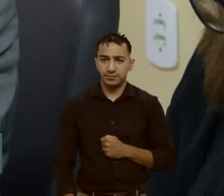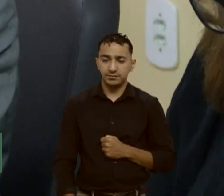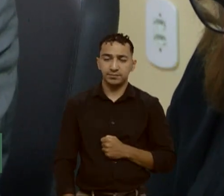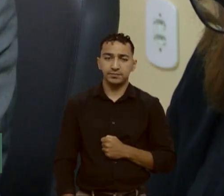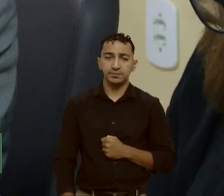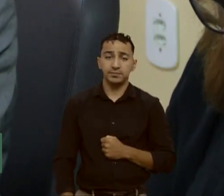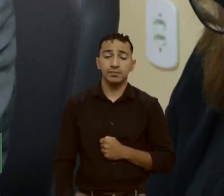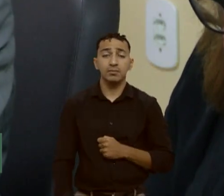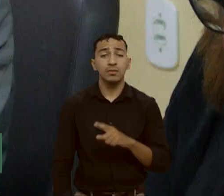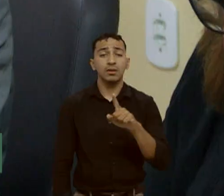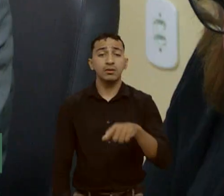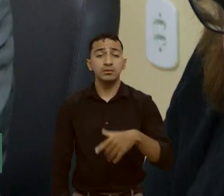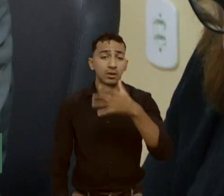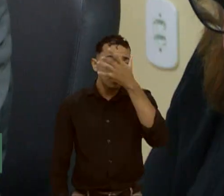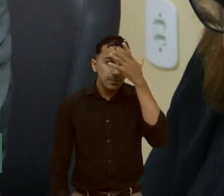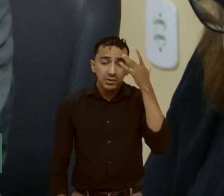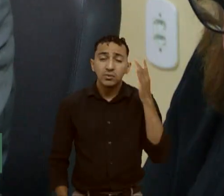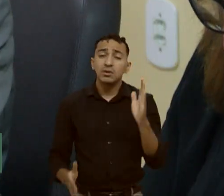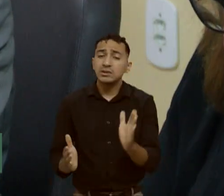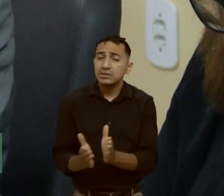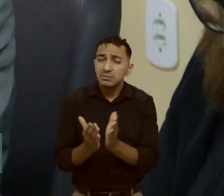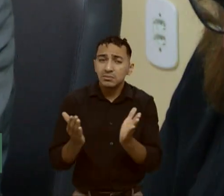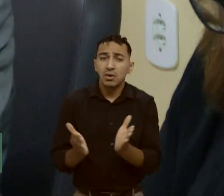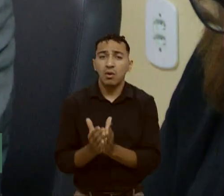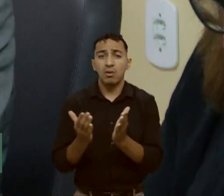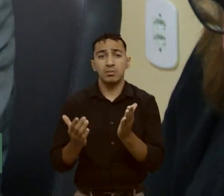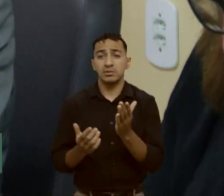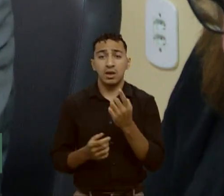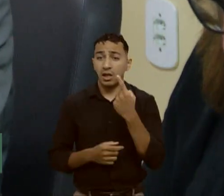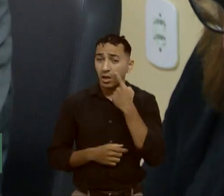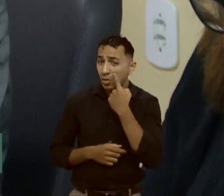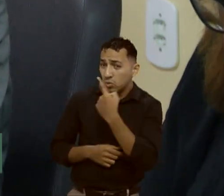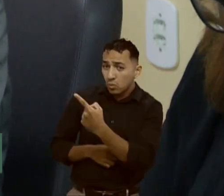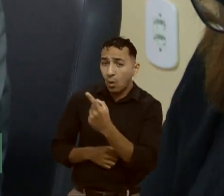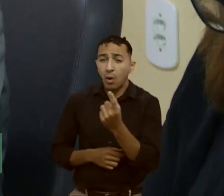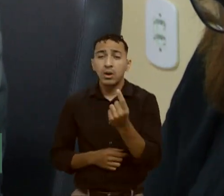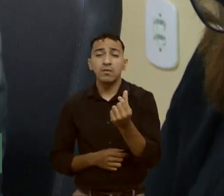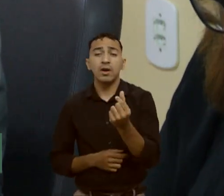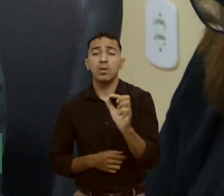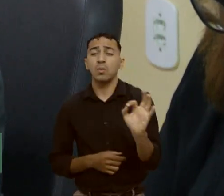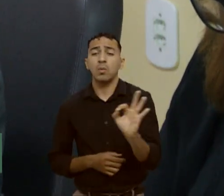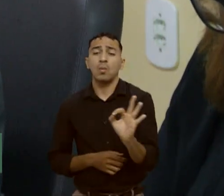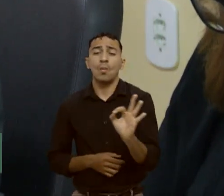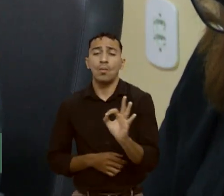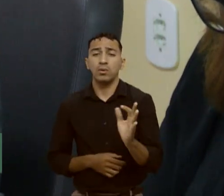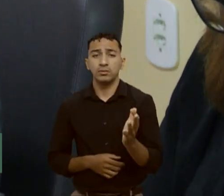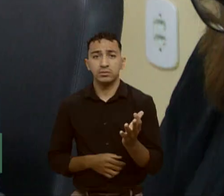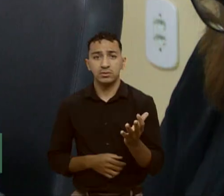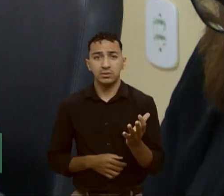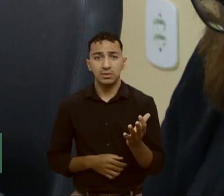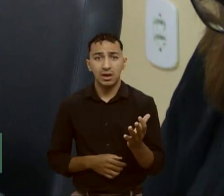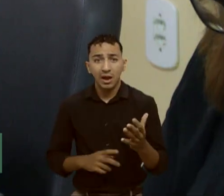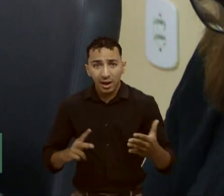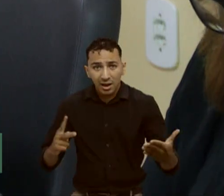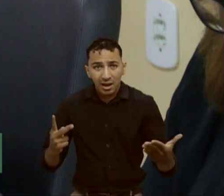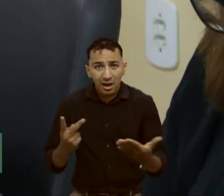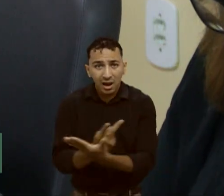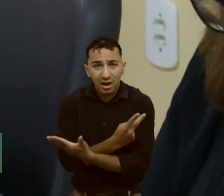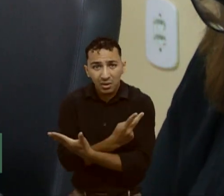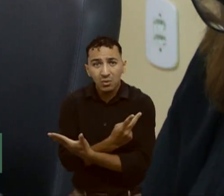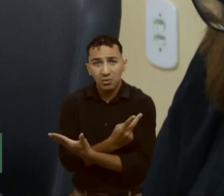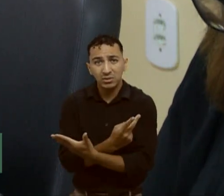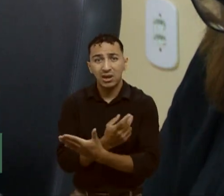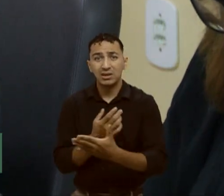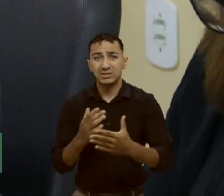simples, elas não fazem esse acompanhamento dos preços. Não é justo ainda termos, por parte de